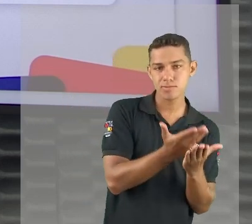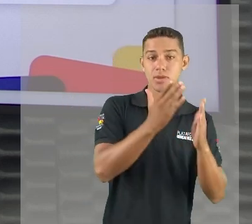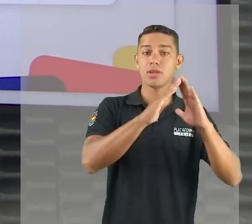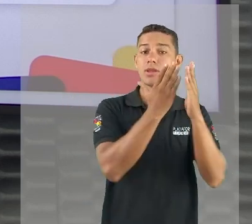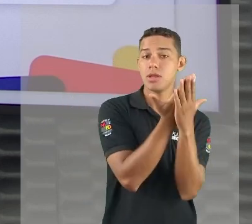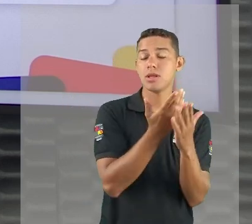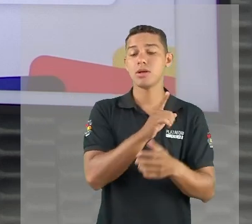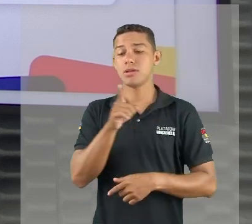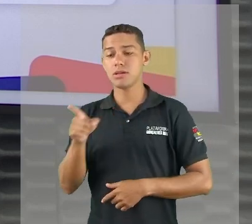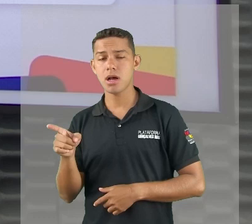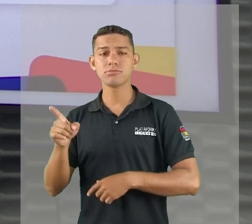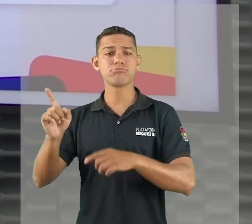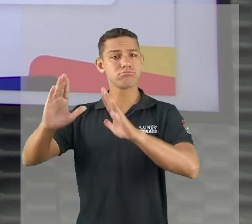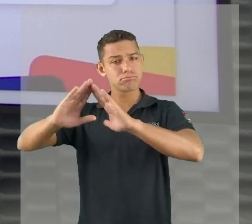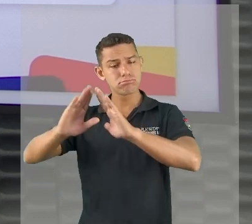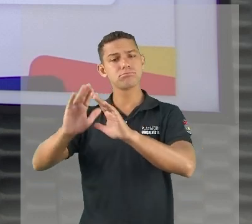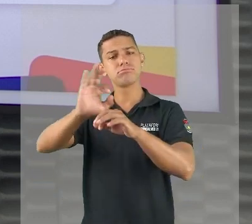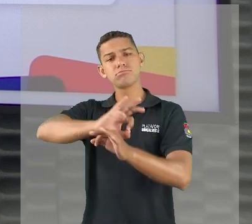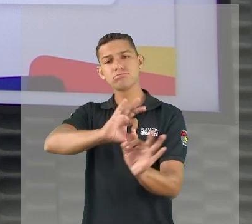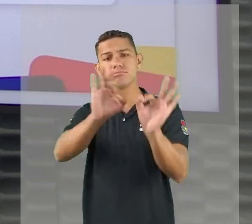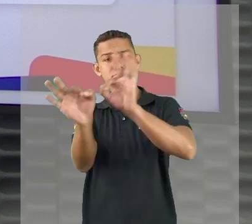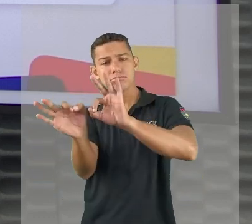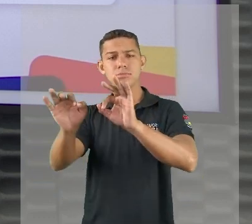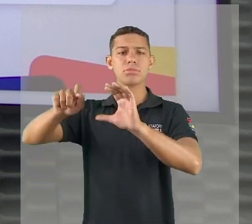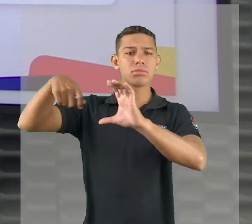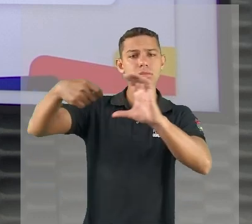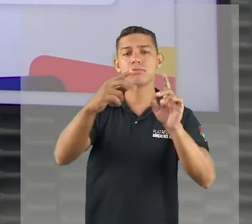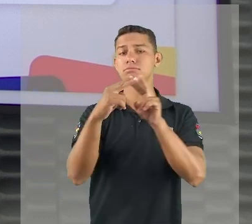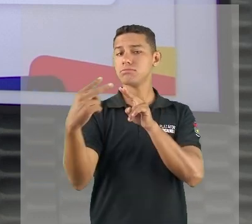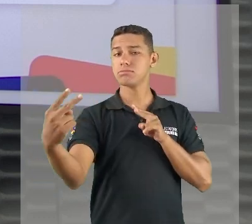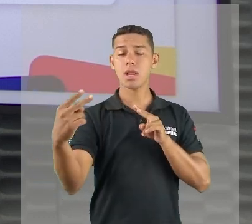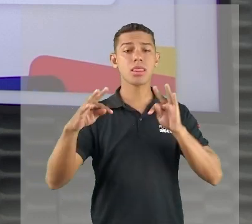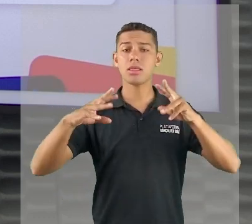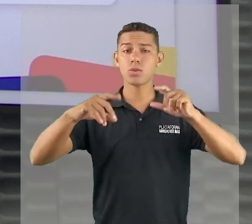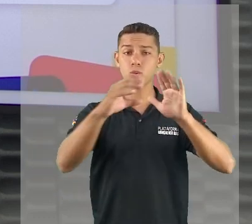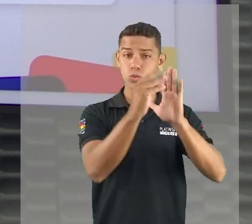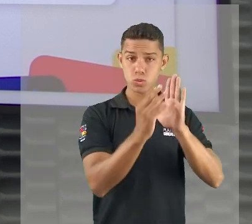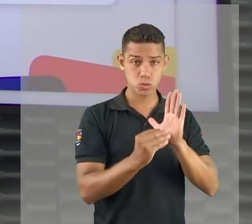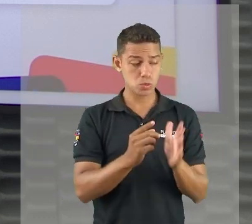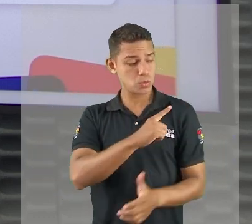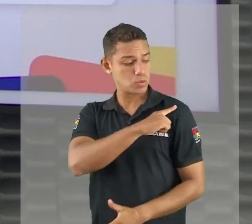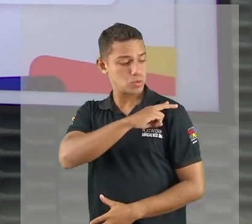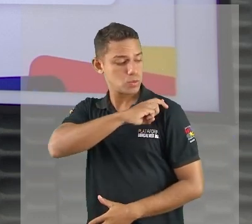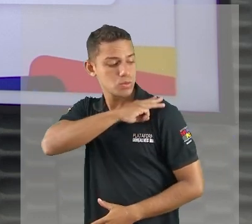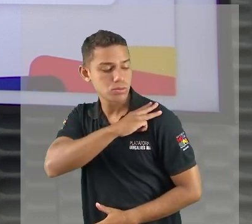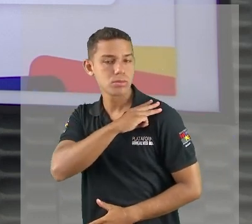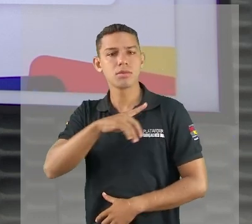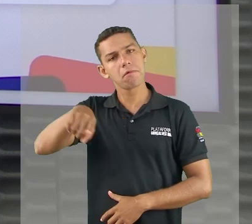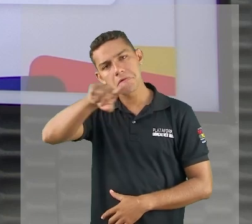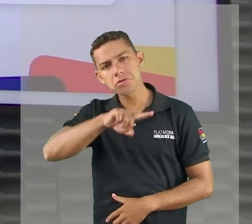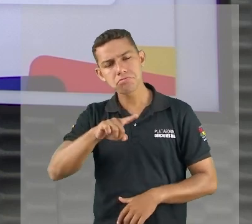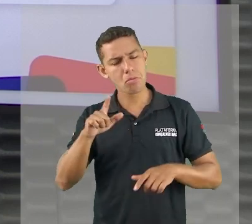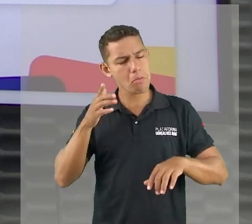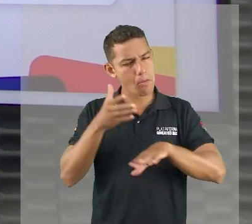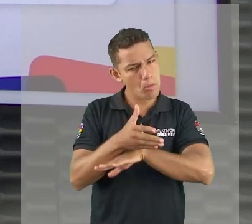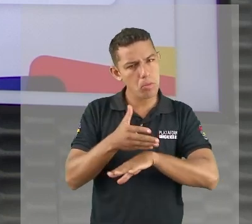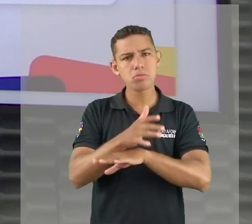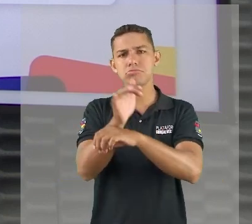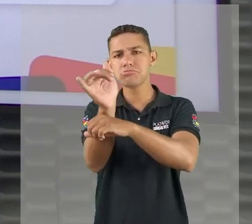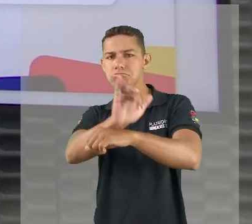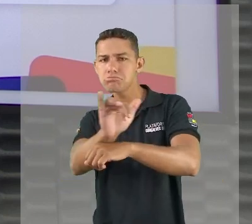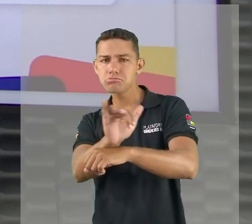os conteúdos, do ensino médio. E vocês podem acessar esses conteúdos para resolver,